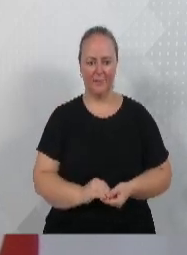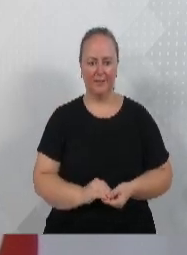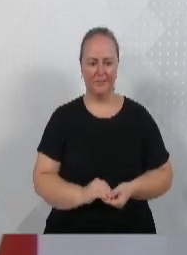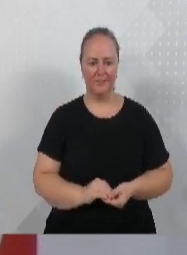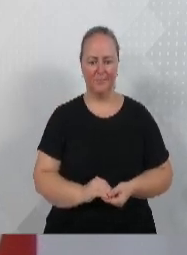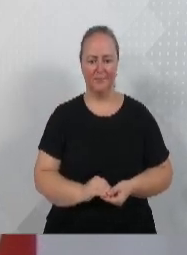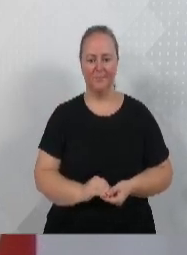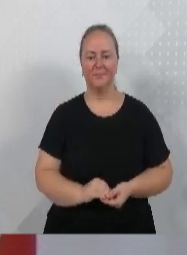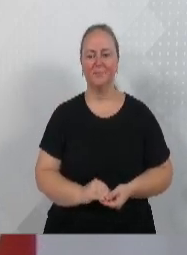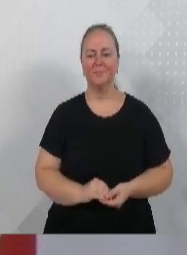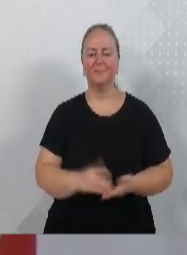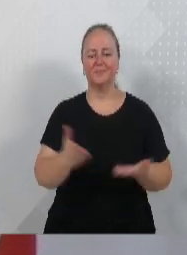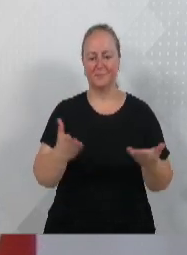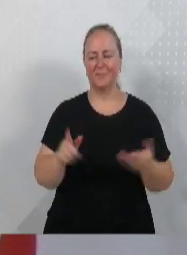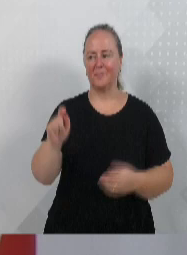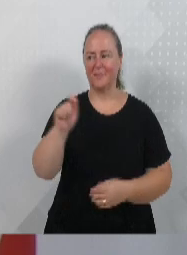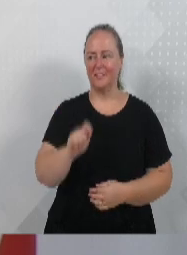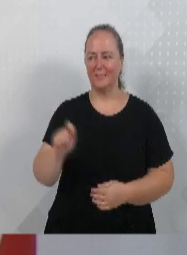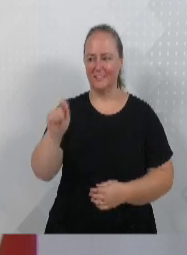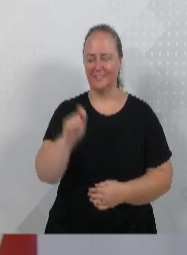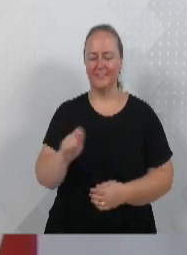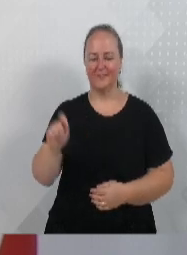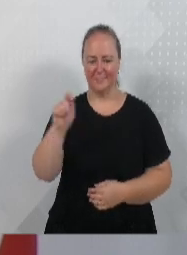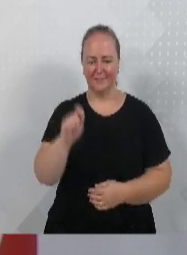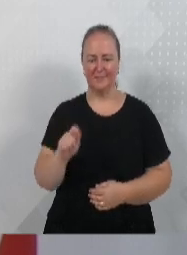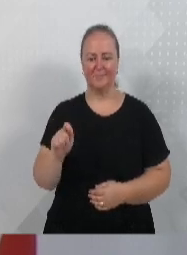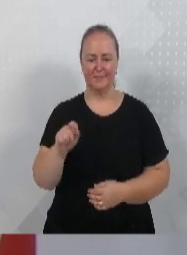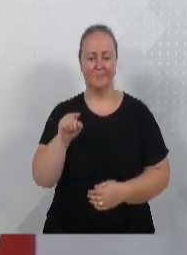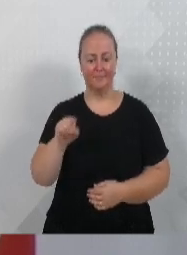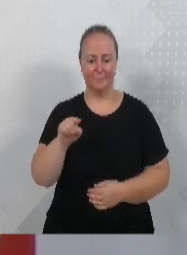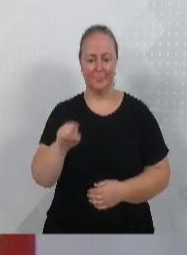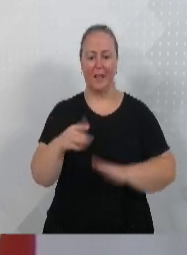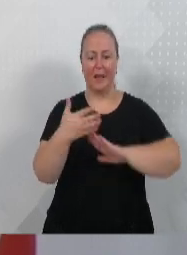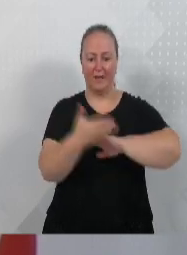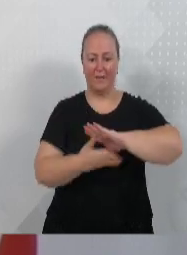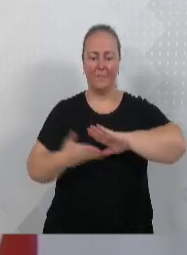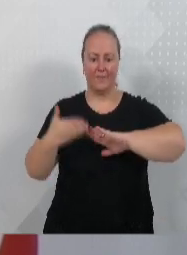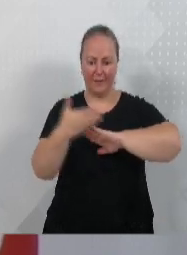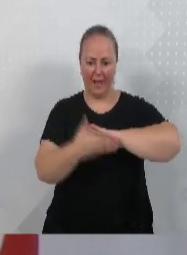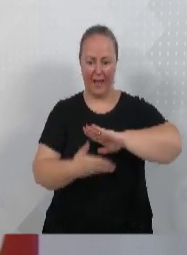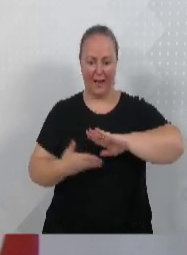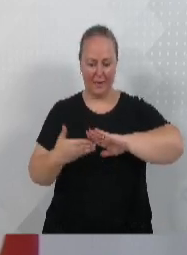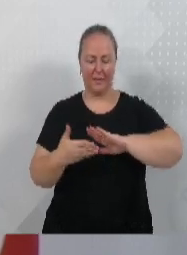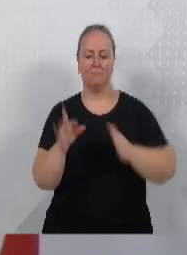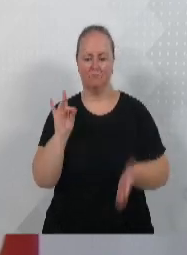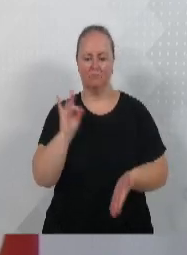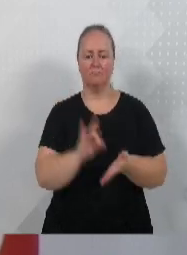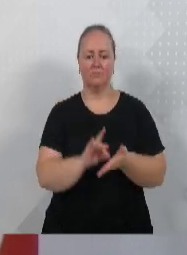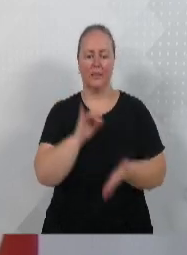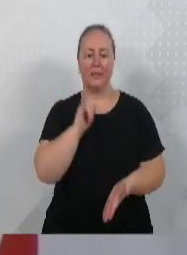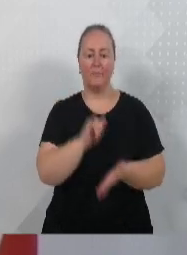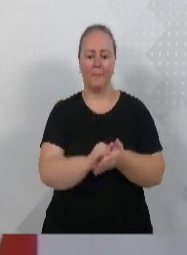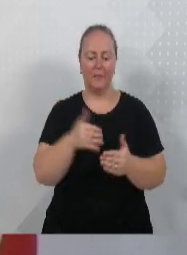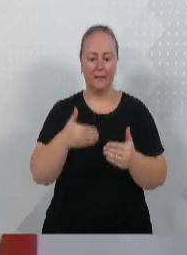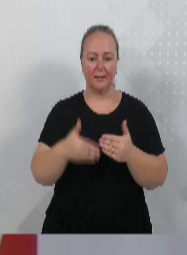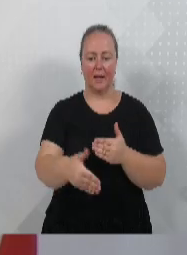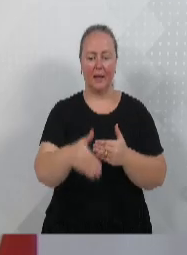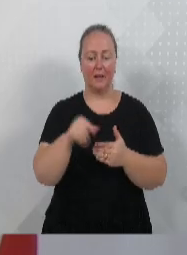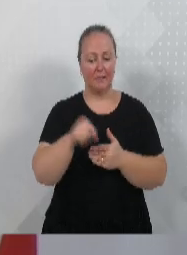a Associação do Vale está vendo a possibilidade de implantar aqui em